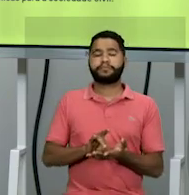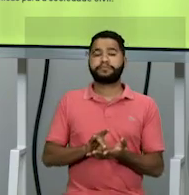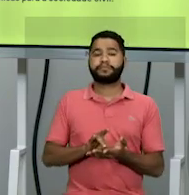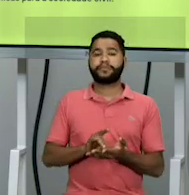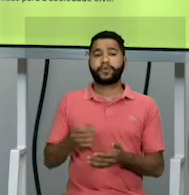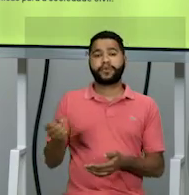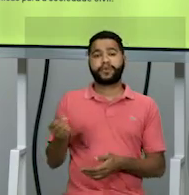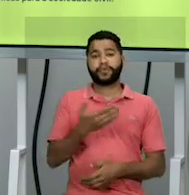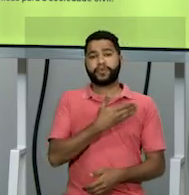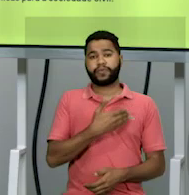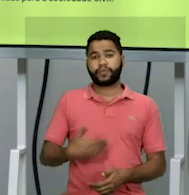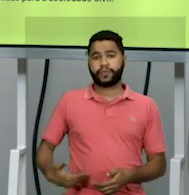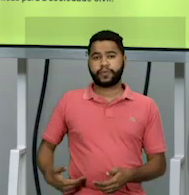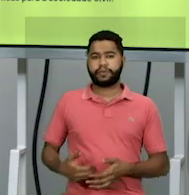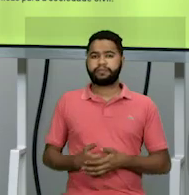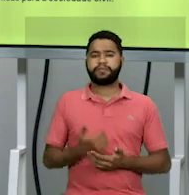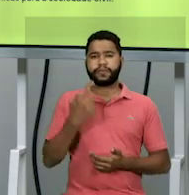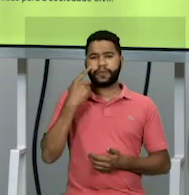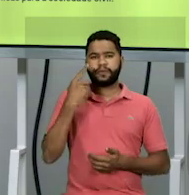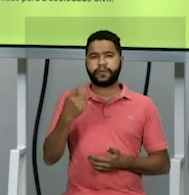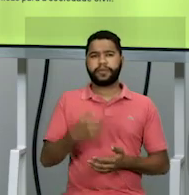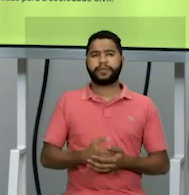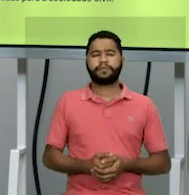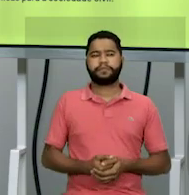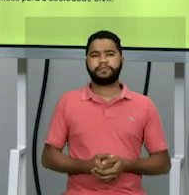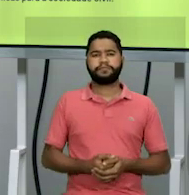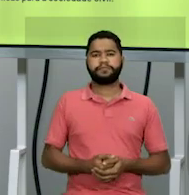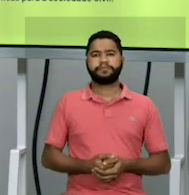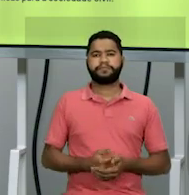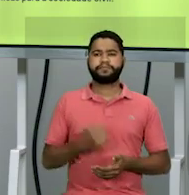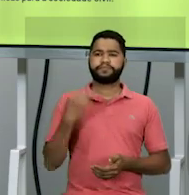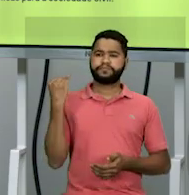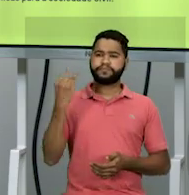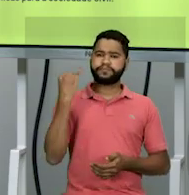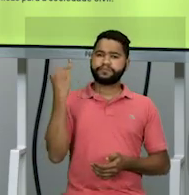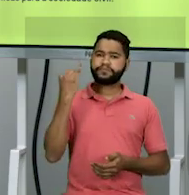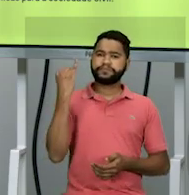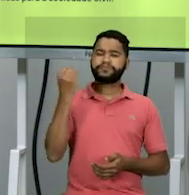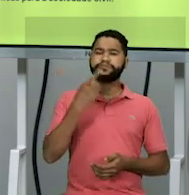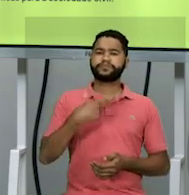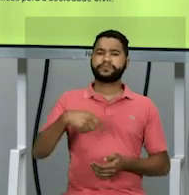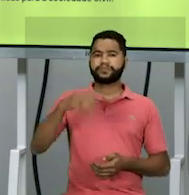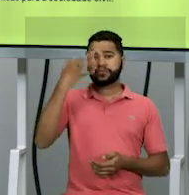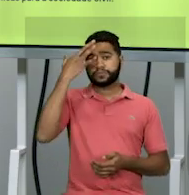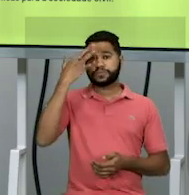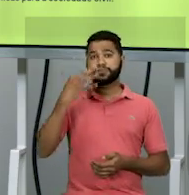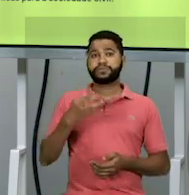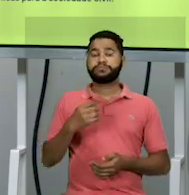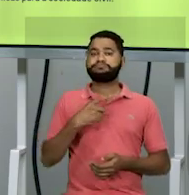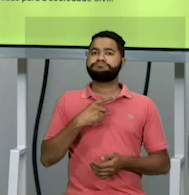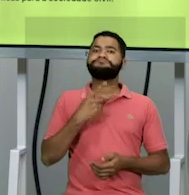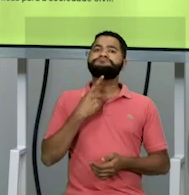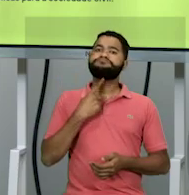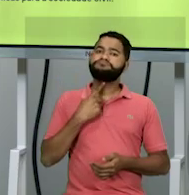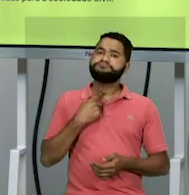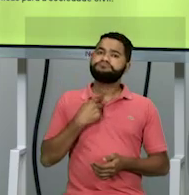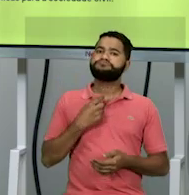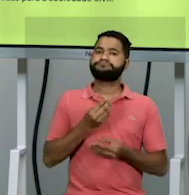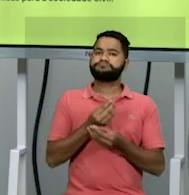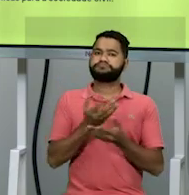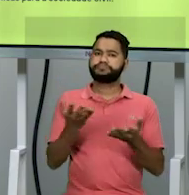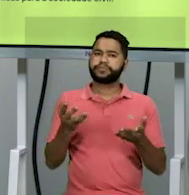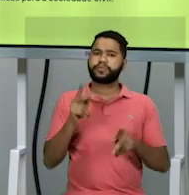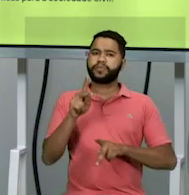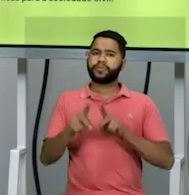do novo governo. Vejam bem, galera, é importante que a gente entenda que há um desejo, né, de trazer o povo